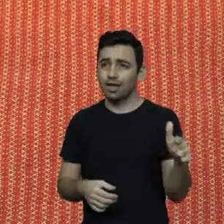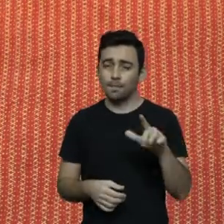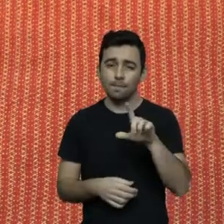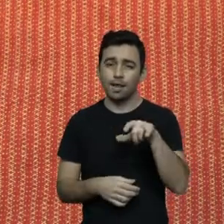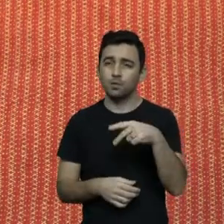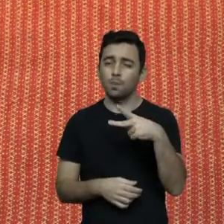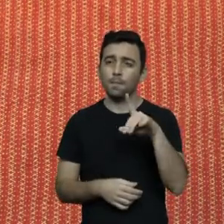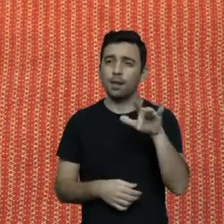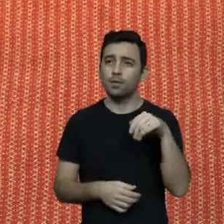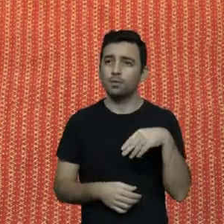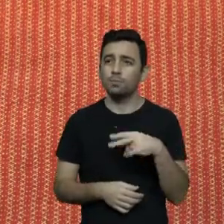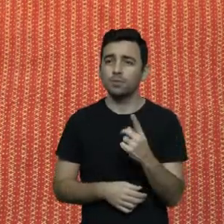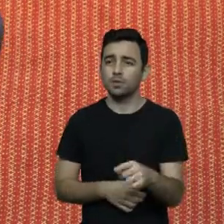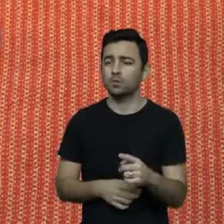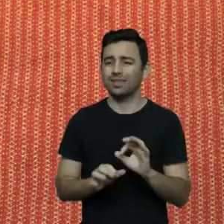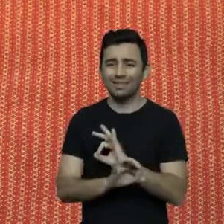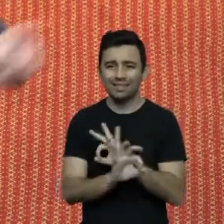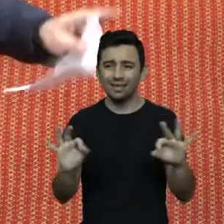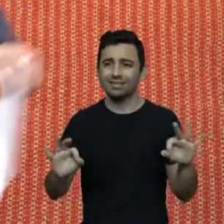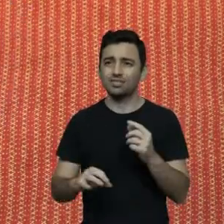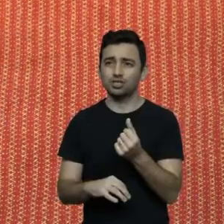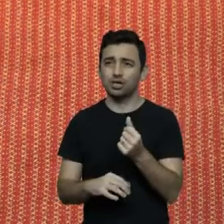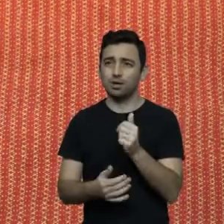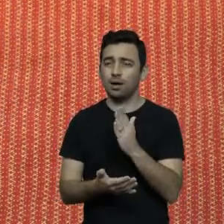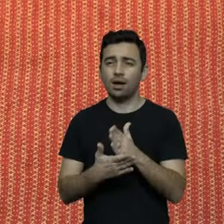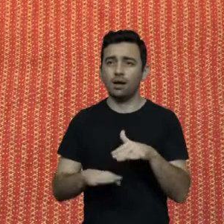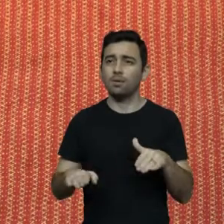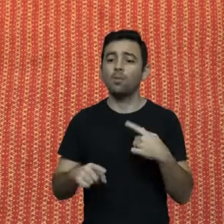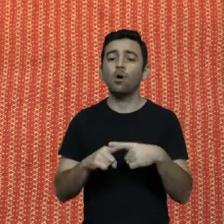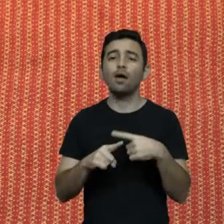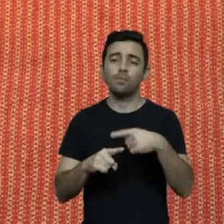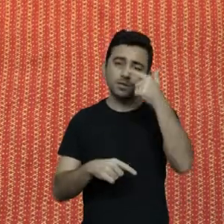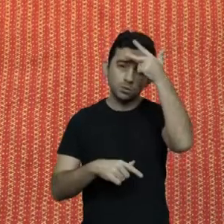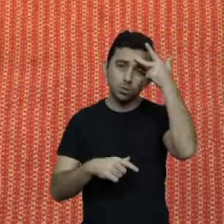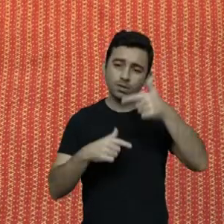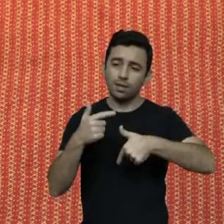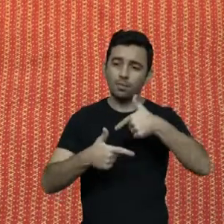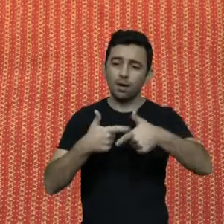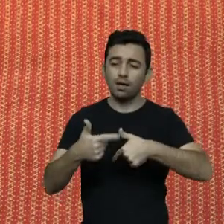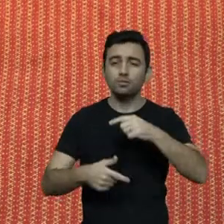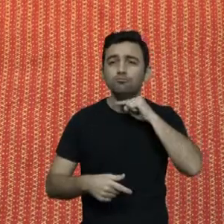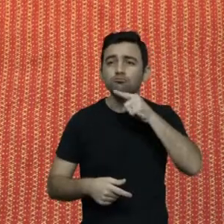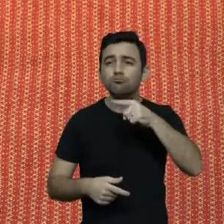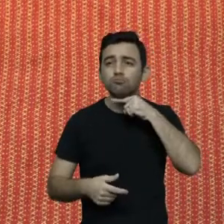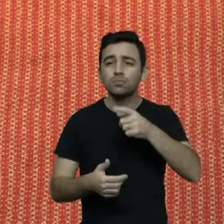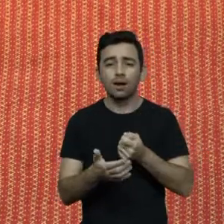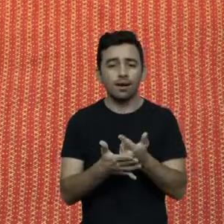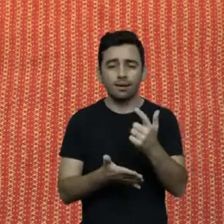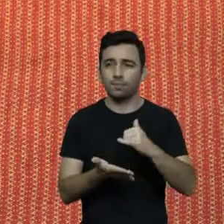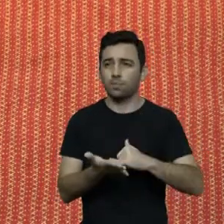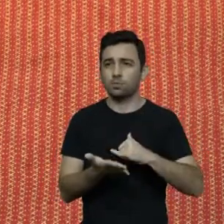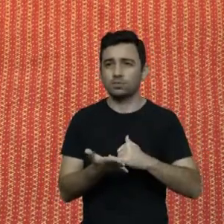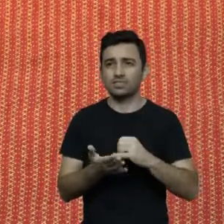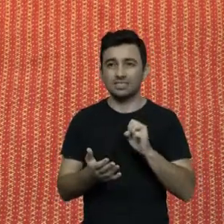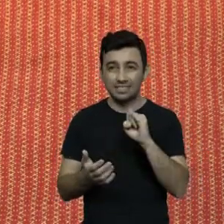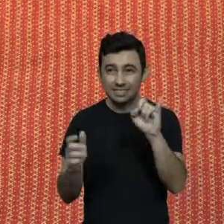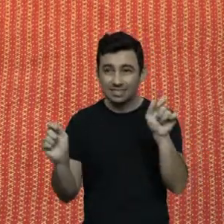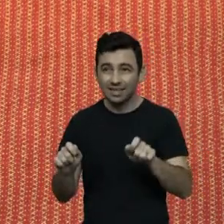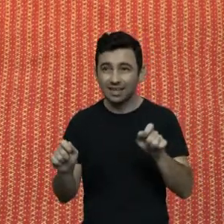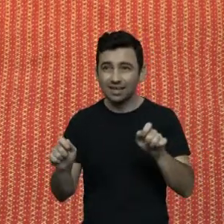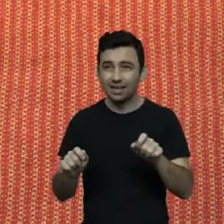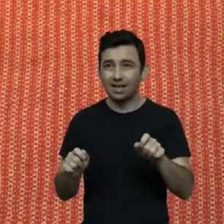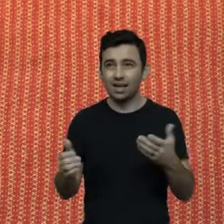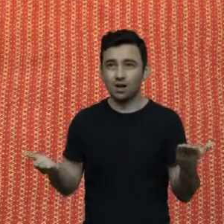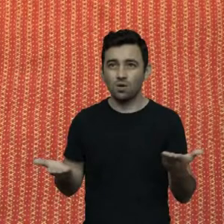não vai mais ter dinheiro porque Quem produz e paga imposto não vai ter mais condições de pagar imposto então quando a gente tem oportunidade realmente